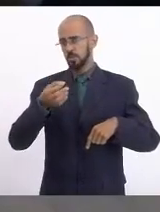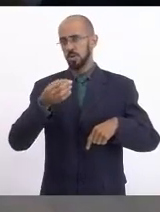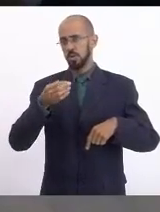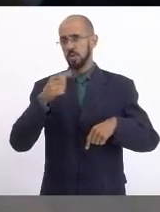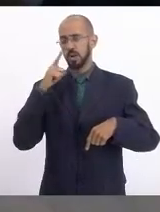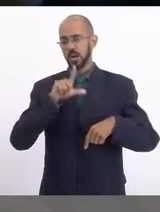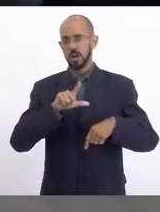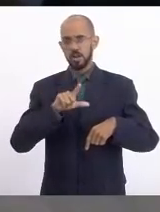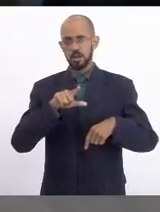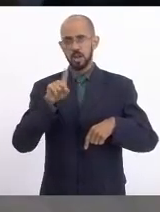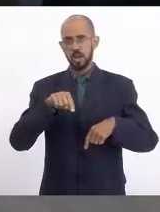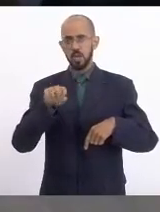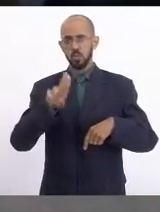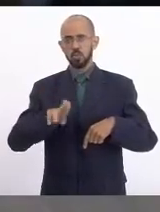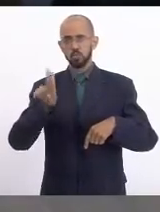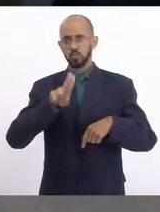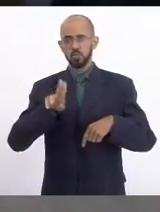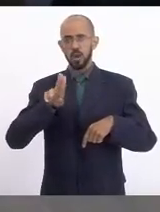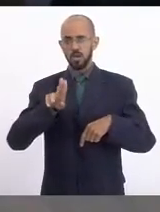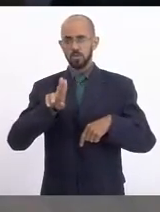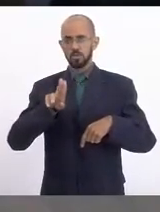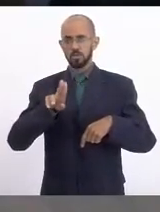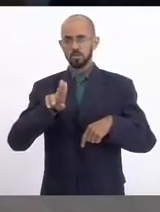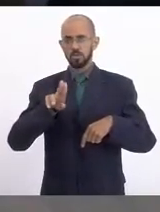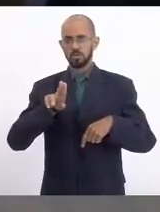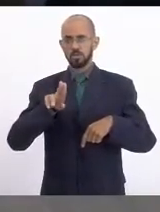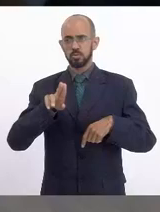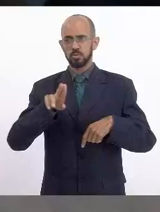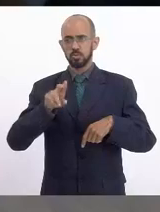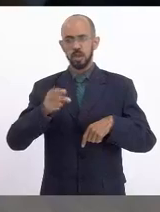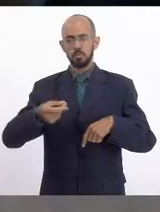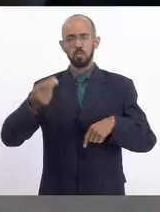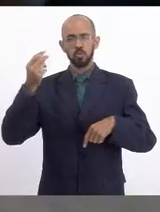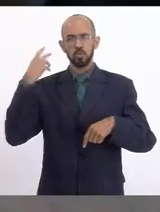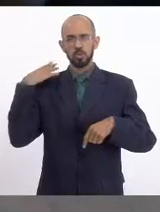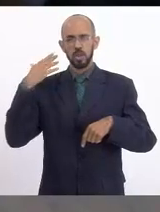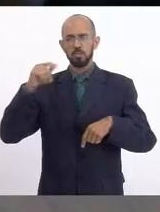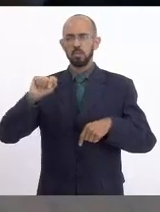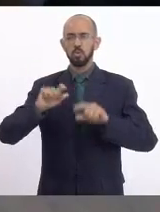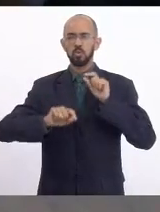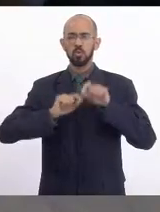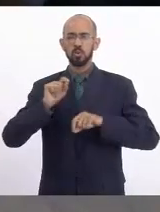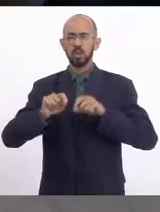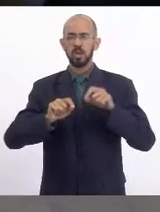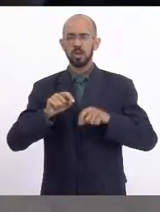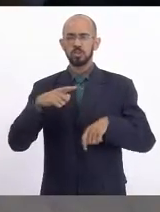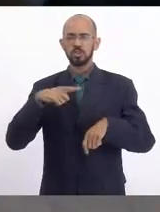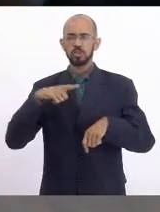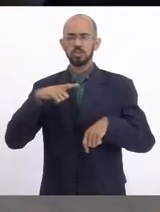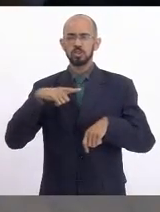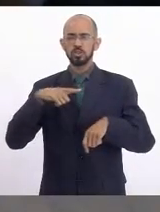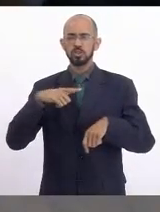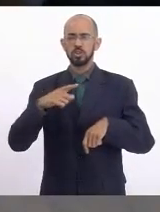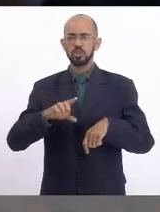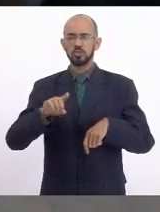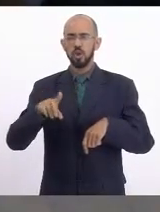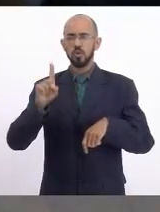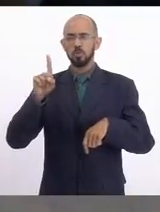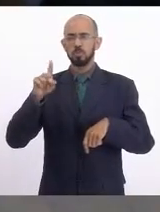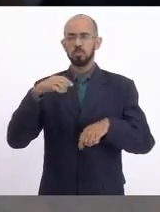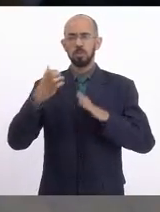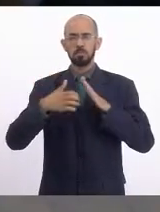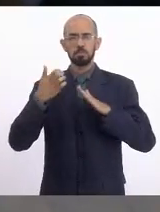usuário é o cliente isso aí é sadio antigamente é nós tínhamos só uma uma uma uma empresa de